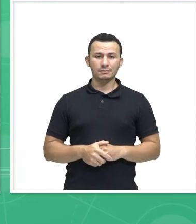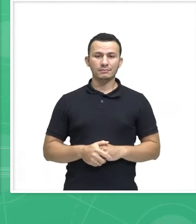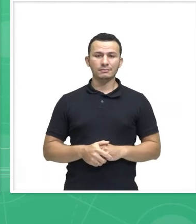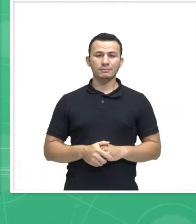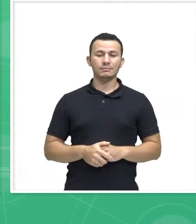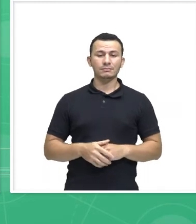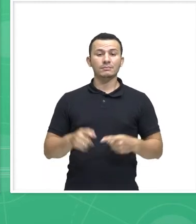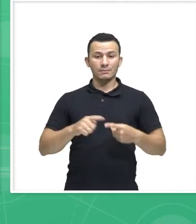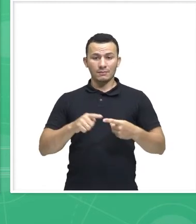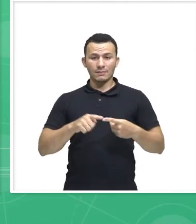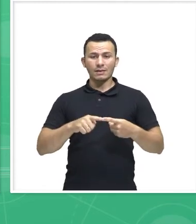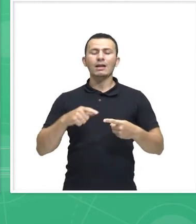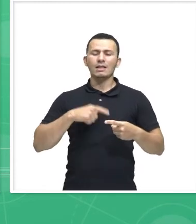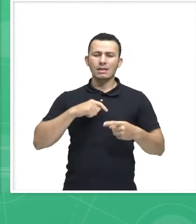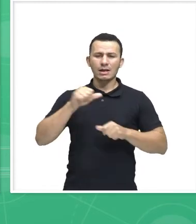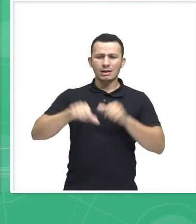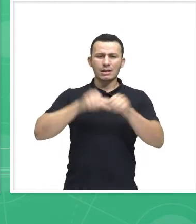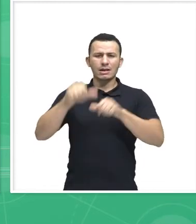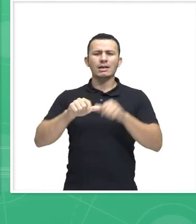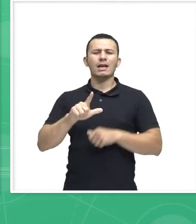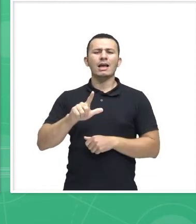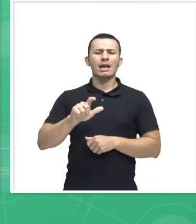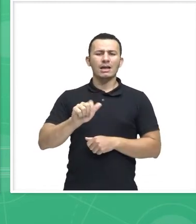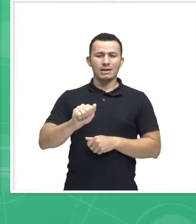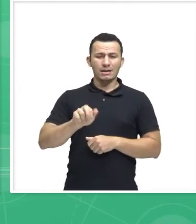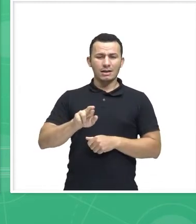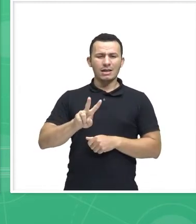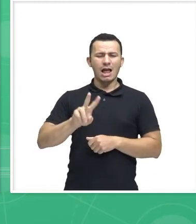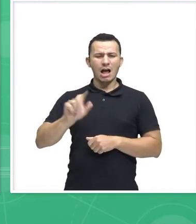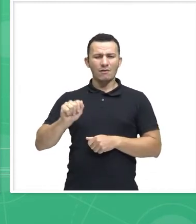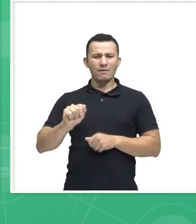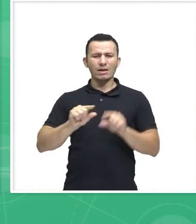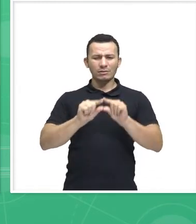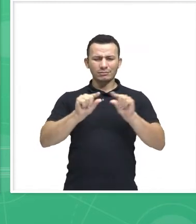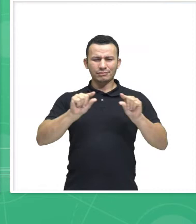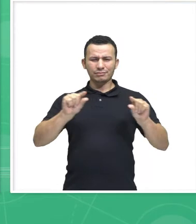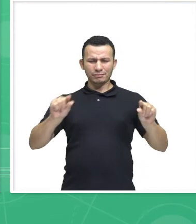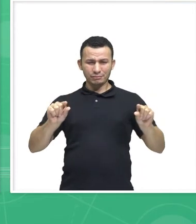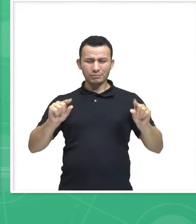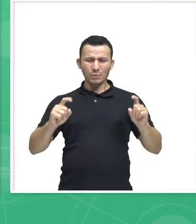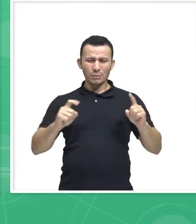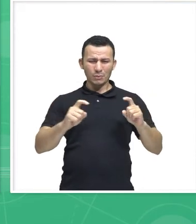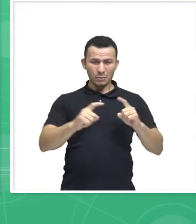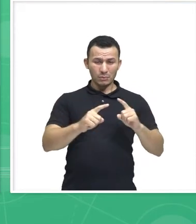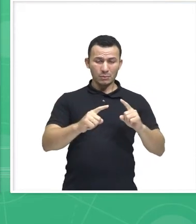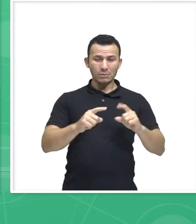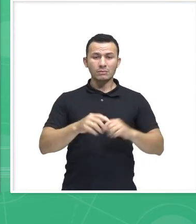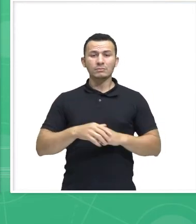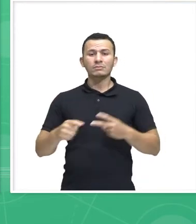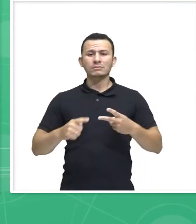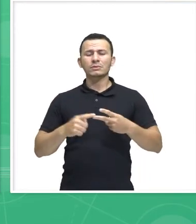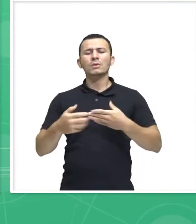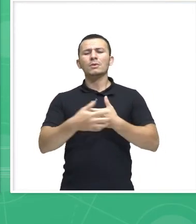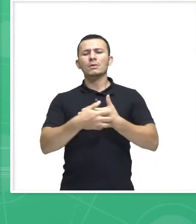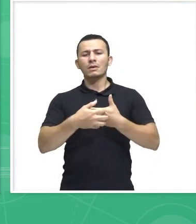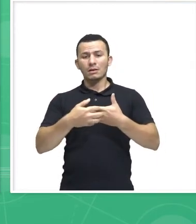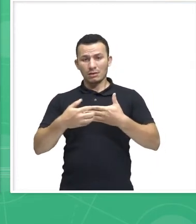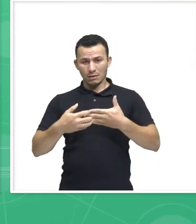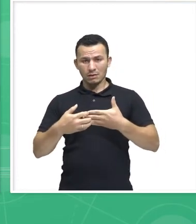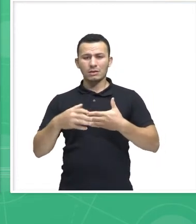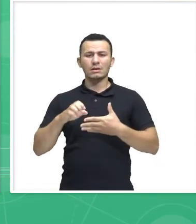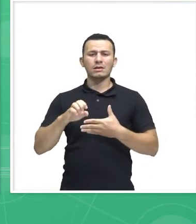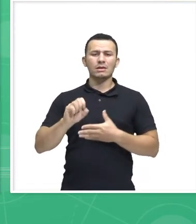da indireta eles vão formar mais perto de mim uma arma né do seu filhotinho ali que são os Alevinos as escamas